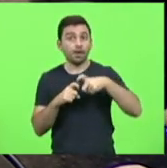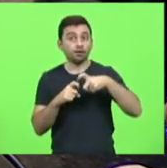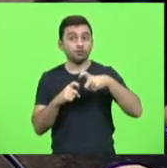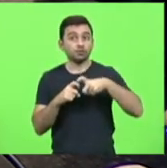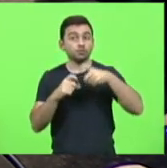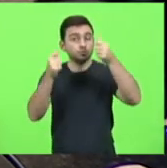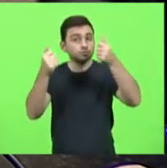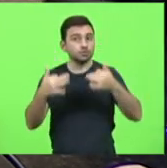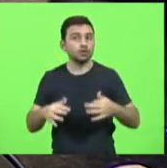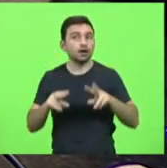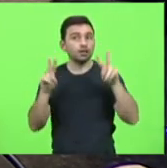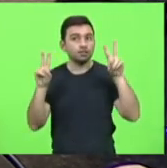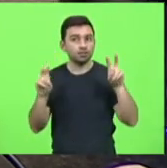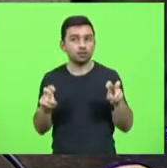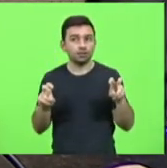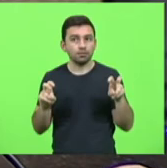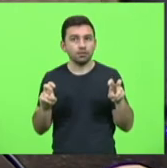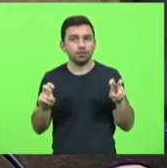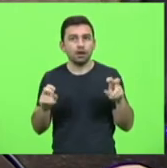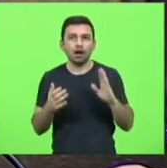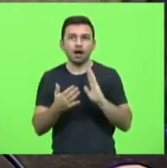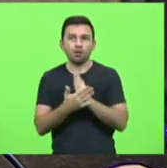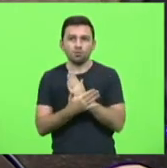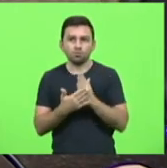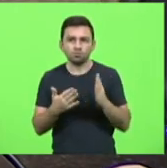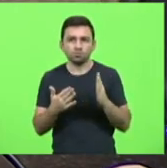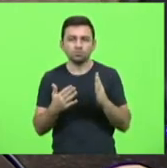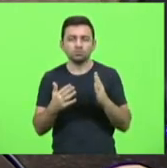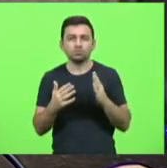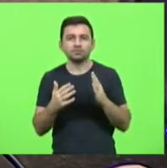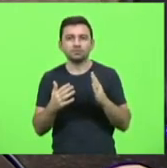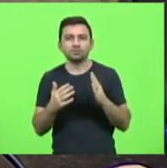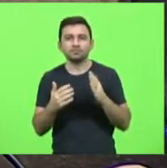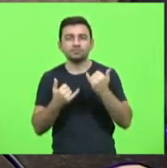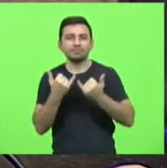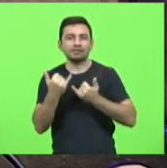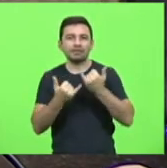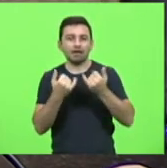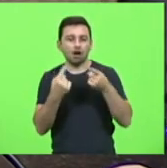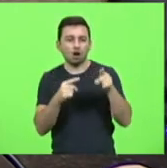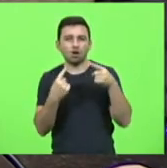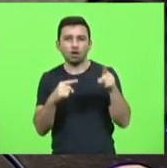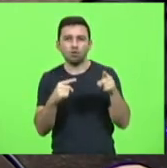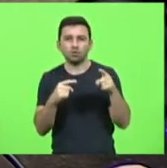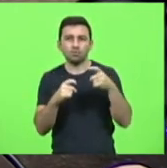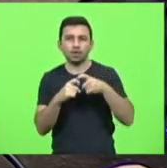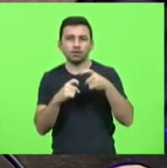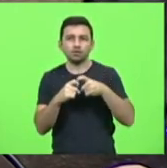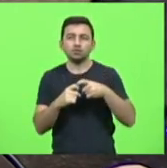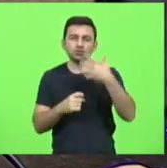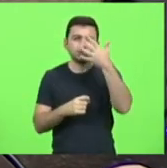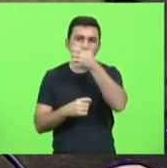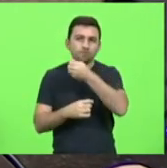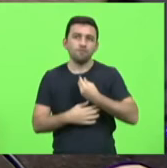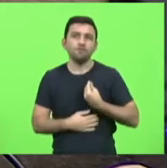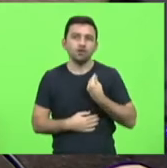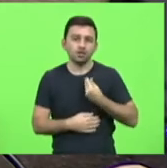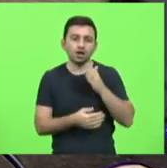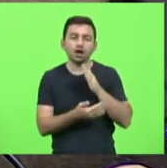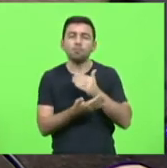sobre o assunto aqui, desdenham de um médico que utiliza e salvou vidas com esse